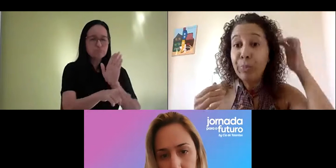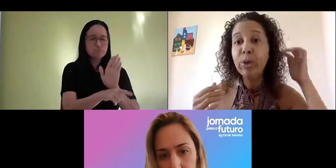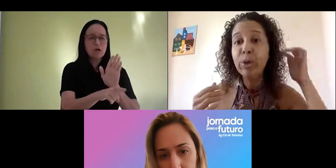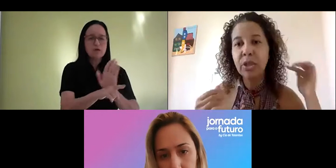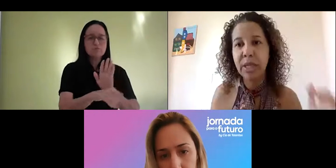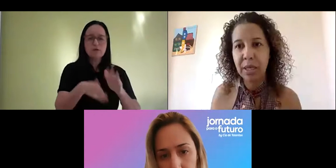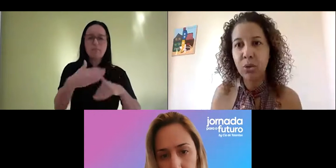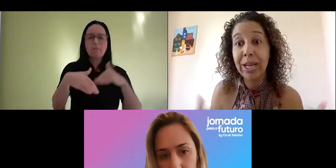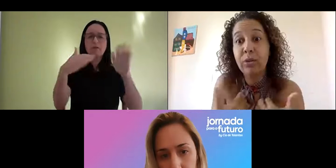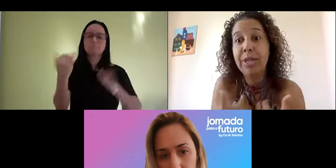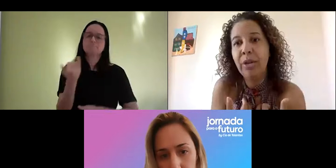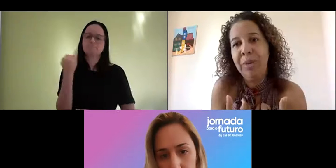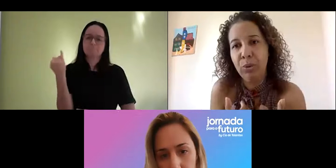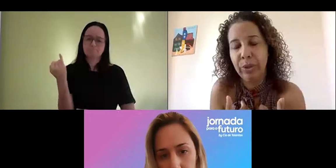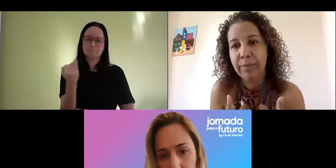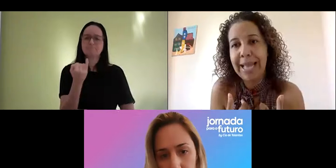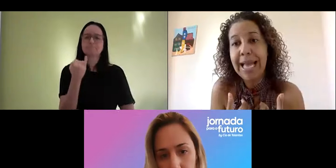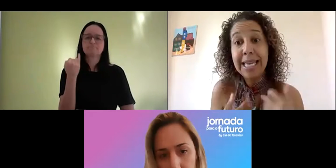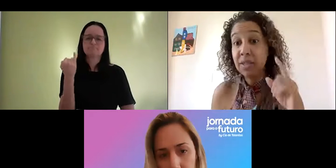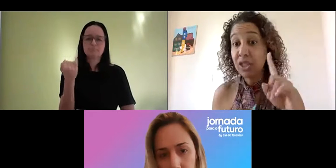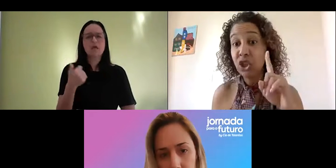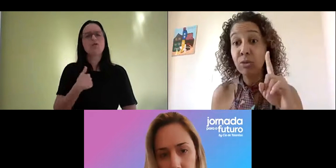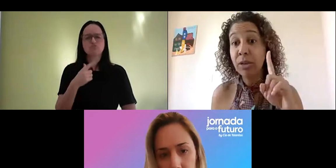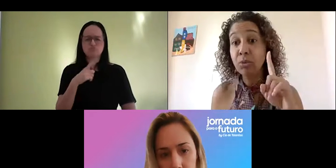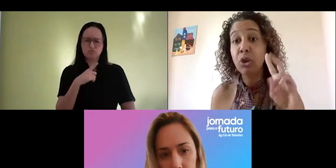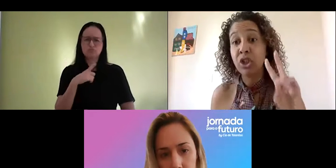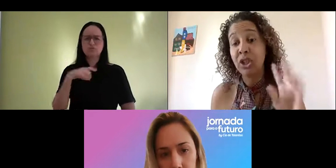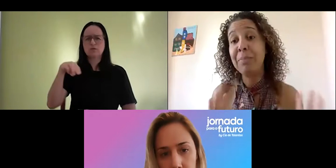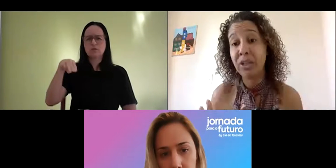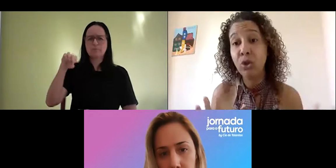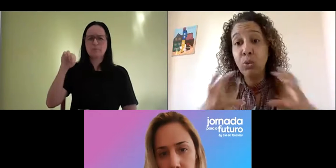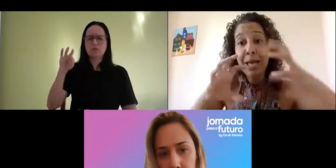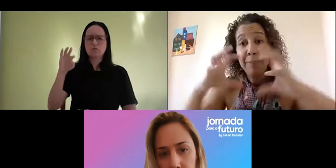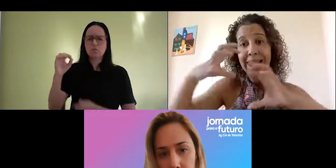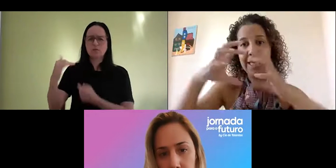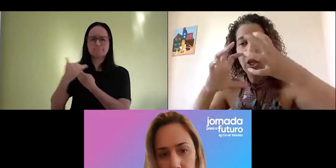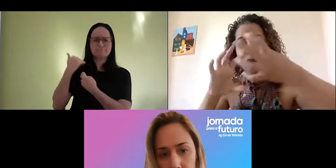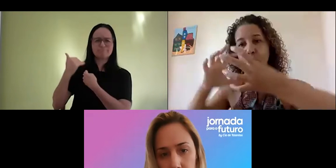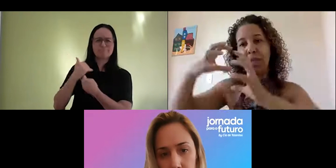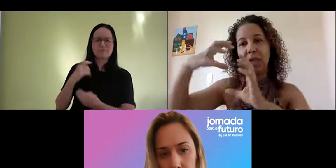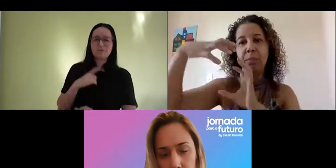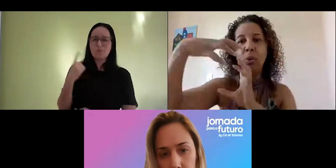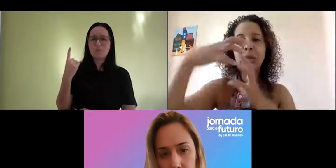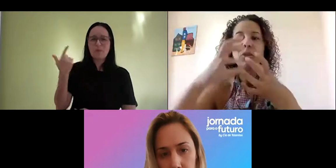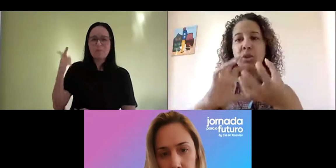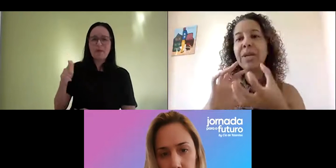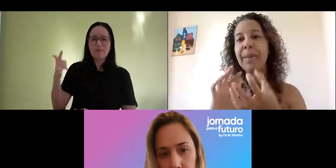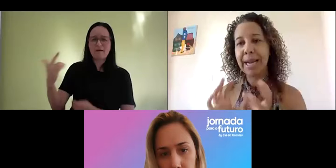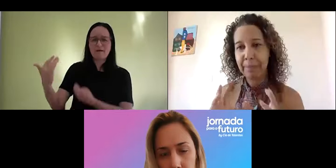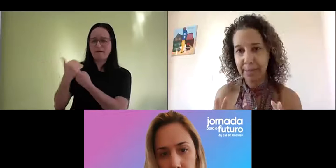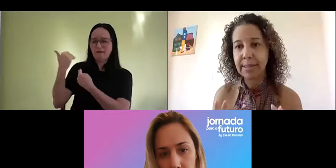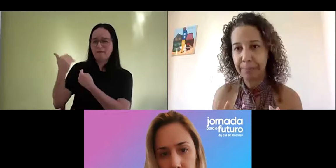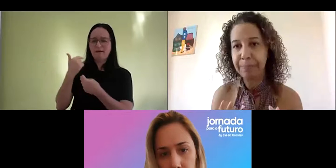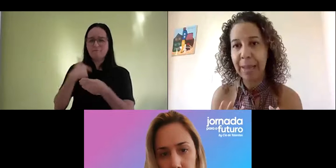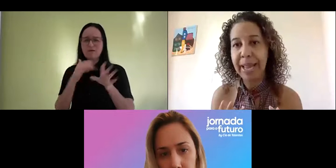muito importante ter mentor. Eu tenho mentor, tá? E, às vezes, a gente não tem um só, a gente tem mais de um para ir juntando e montando o nosso